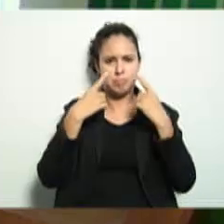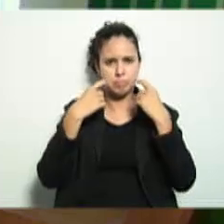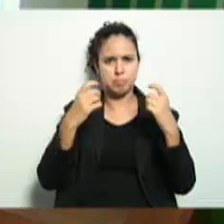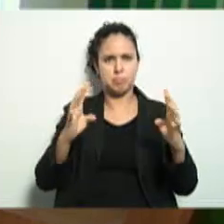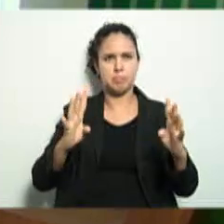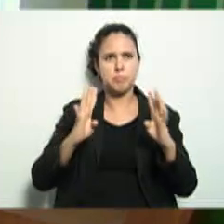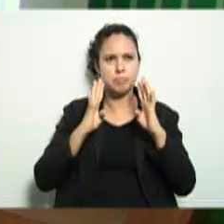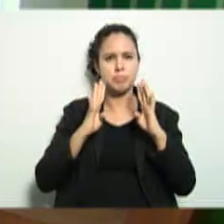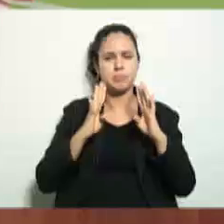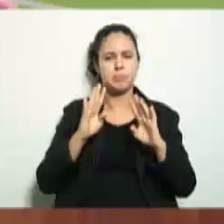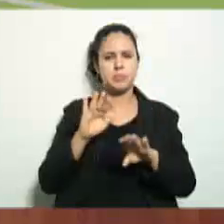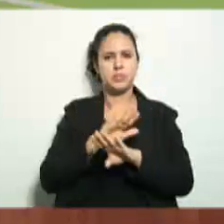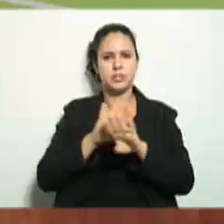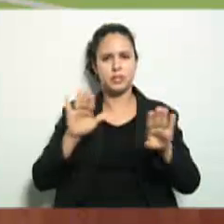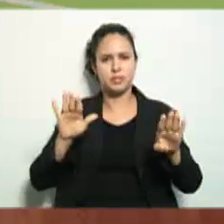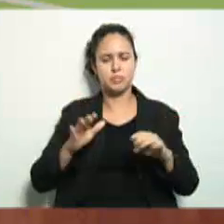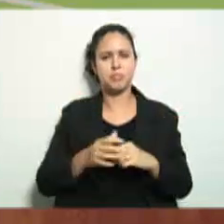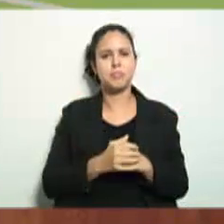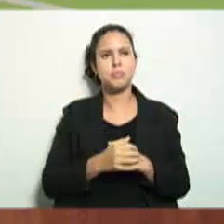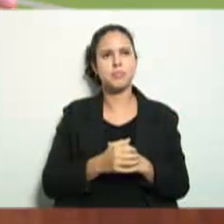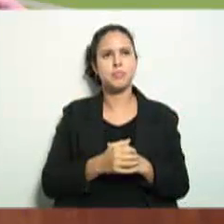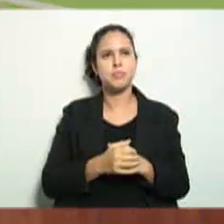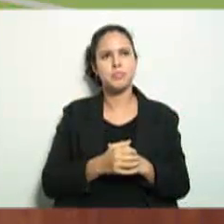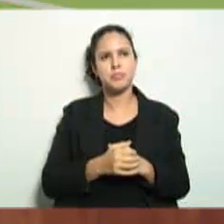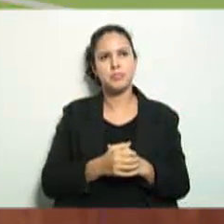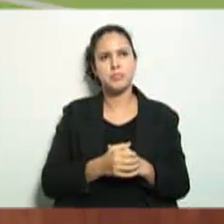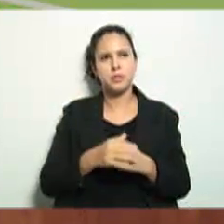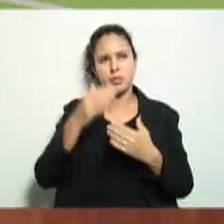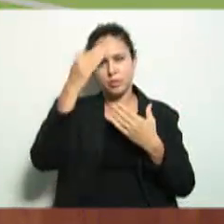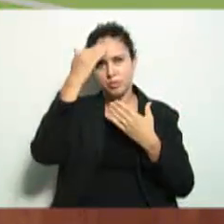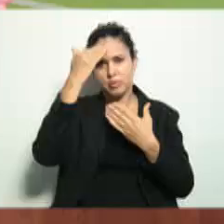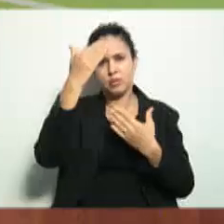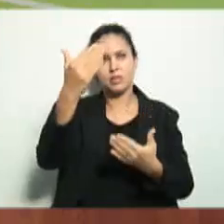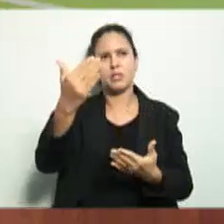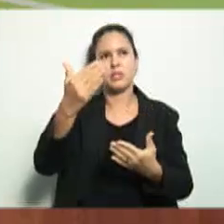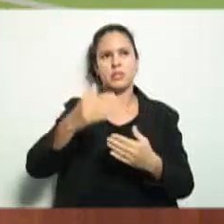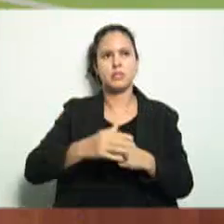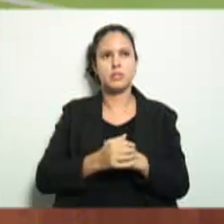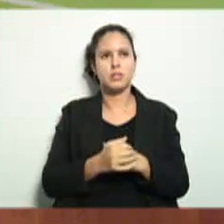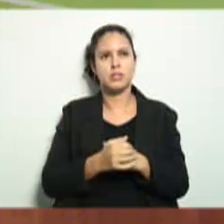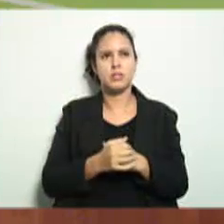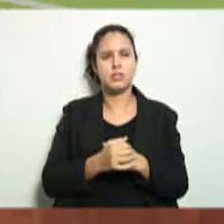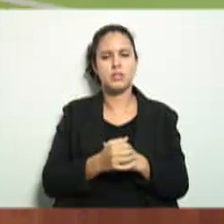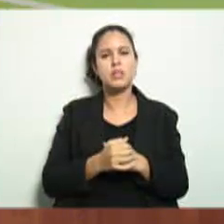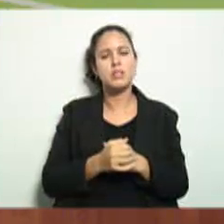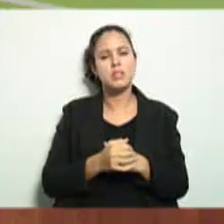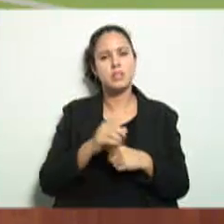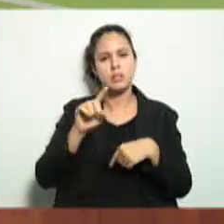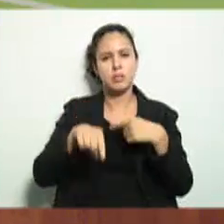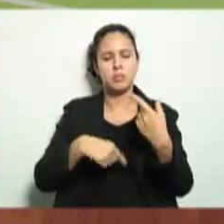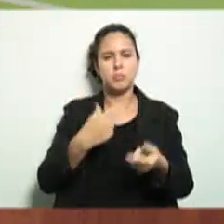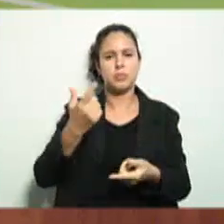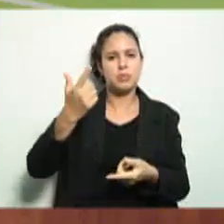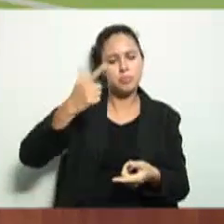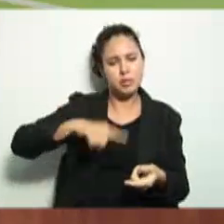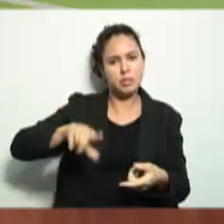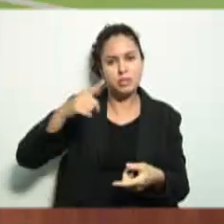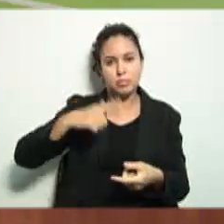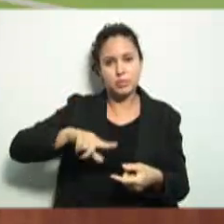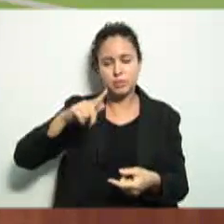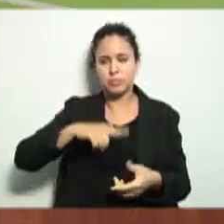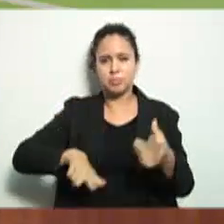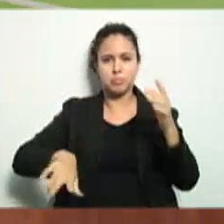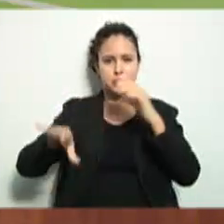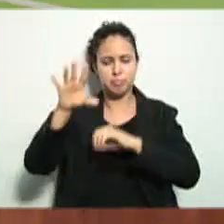próxima. Pessoal, até a próxima e eu espero que vocês tenham ampliado mais o conhecimento